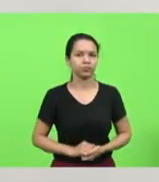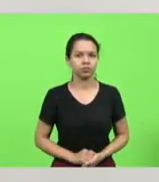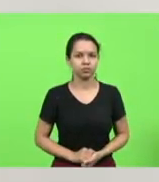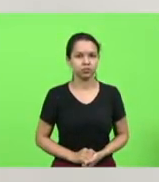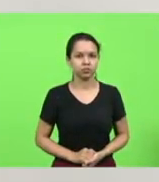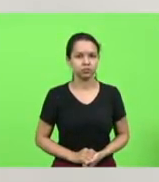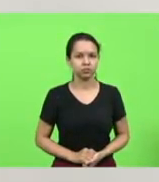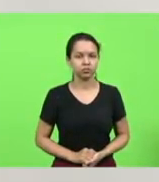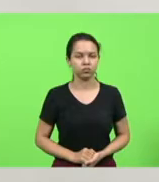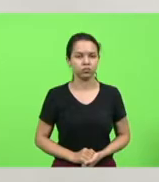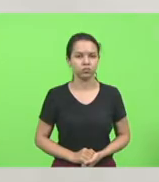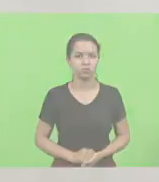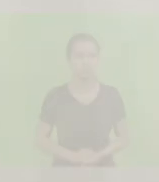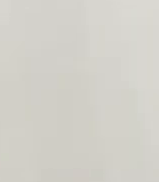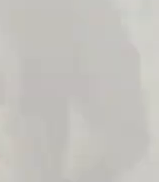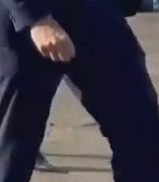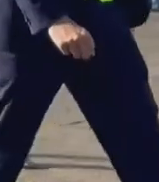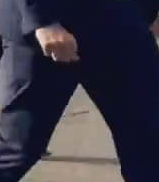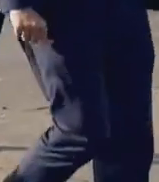Pode rodar.